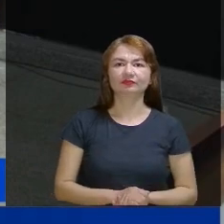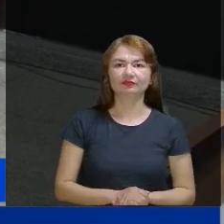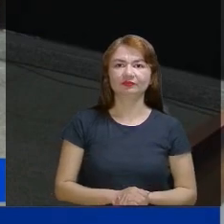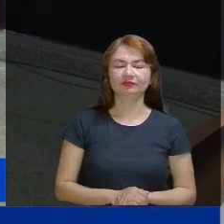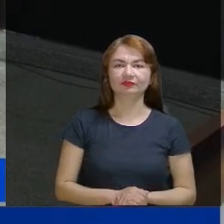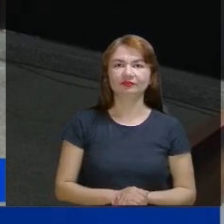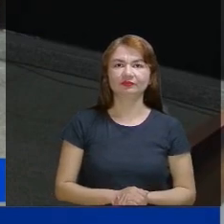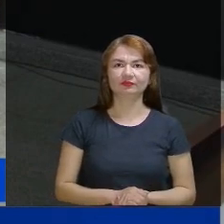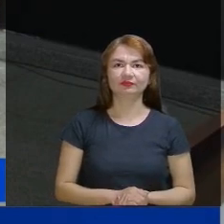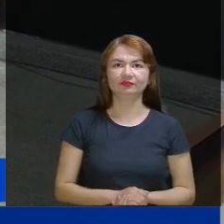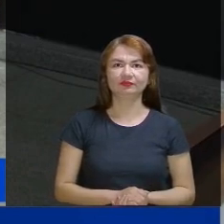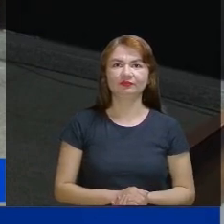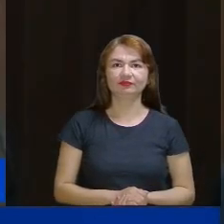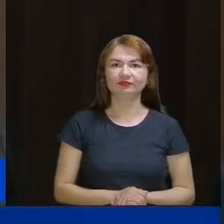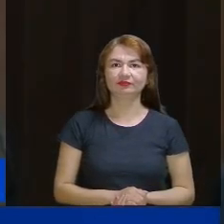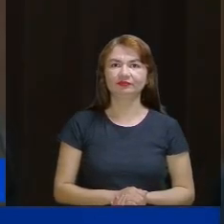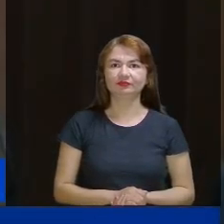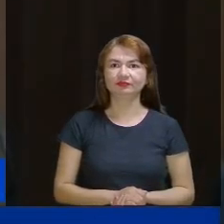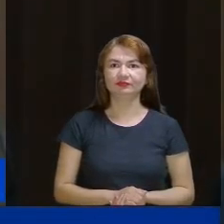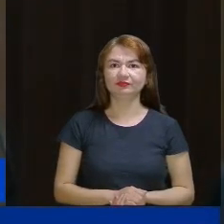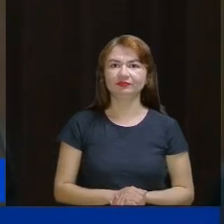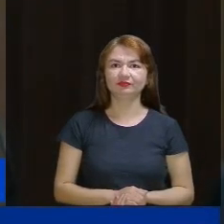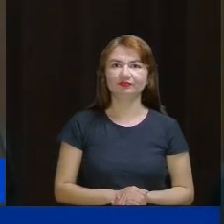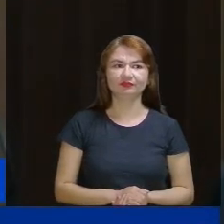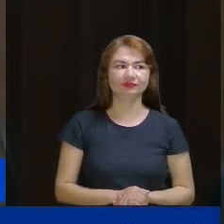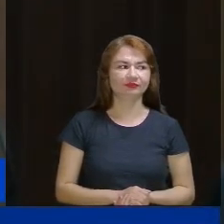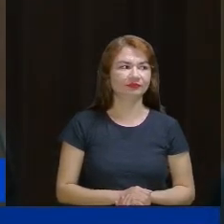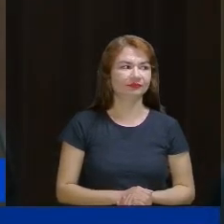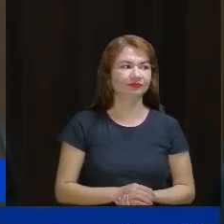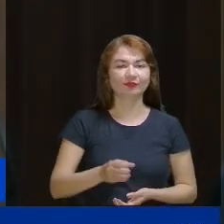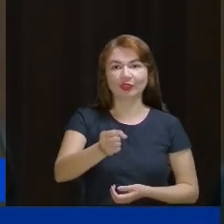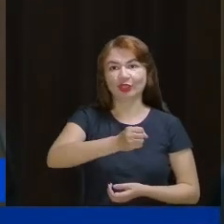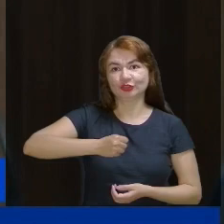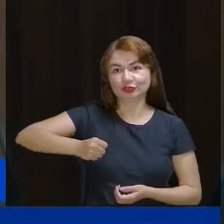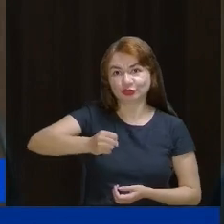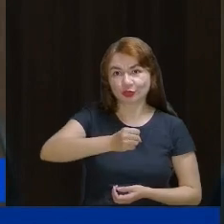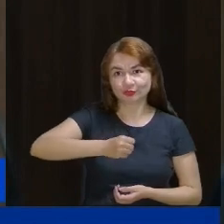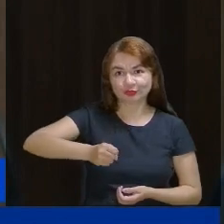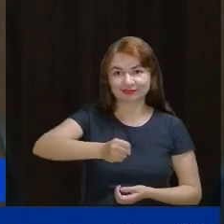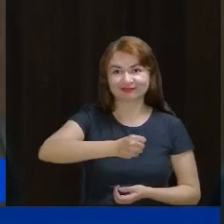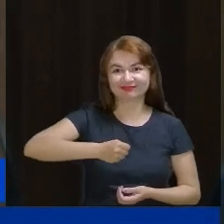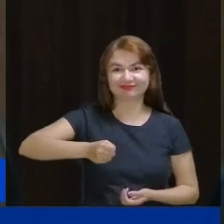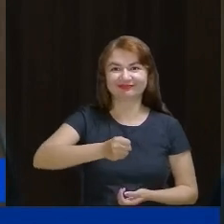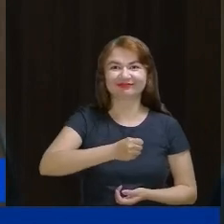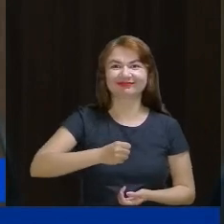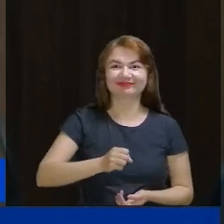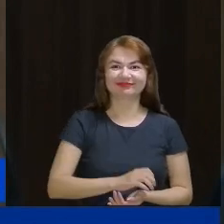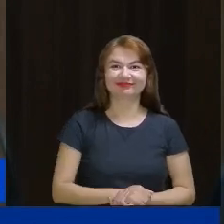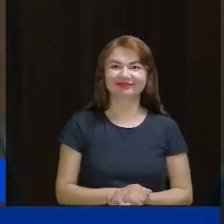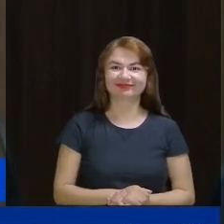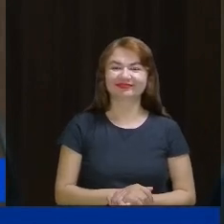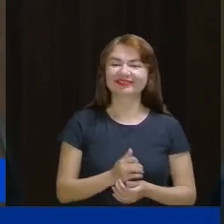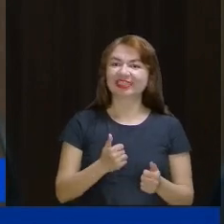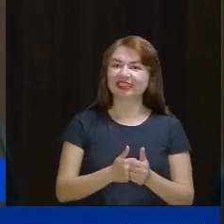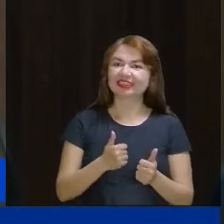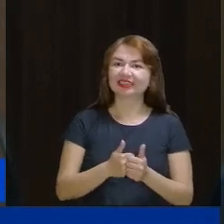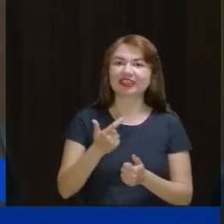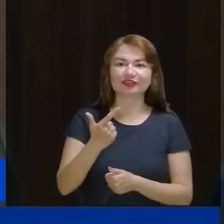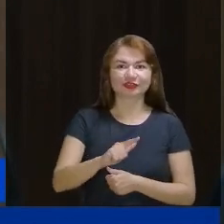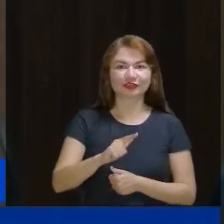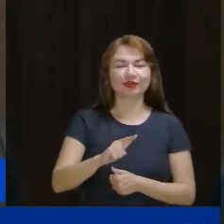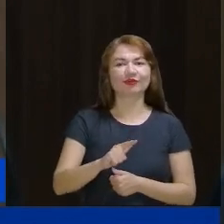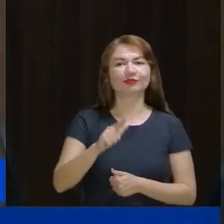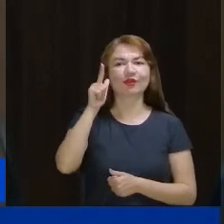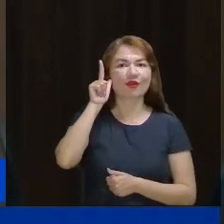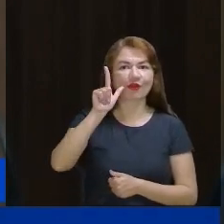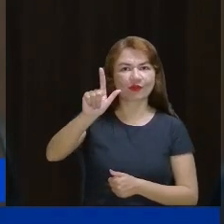Para nós... E o chopp? Para nós, então, tentarmos aí, mais uma vez, sermos vitoriosos